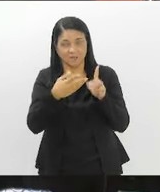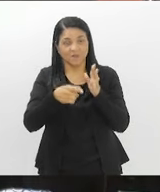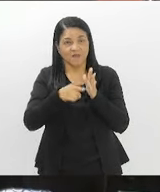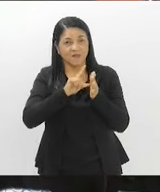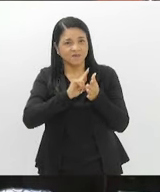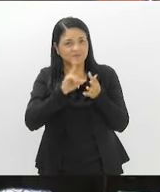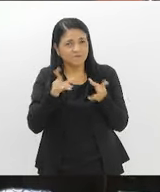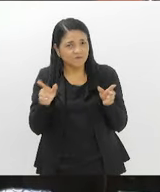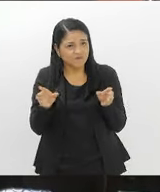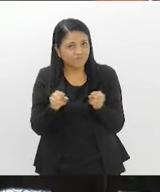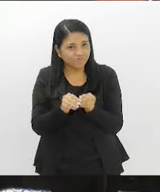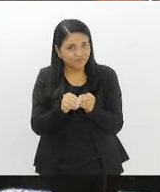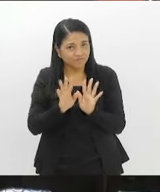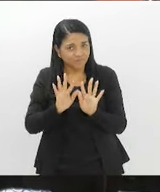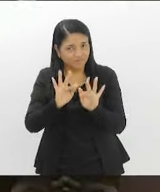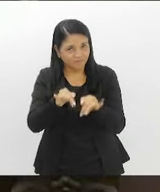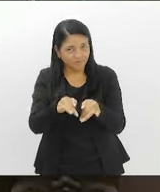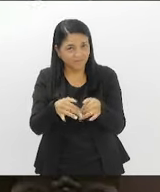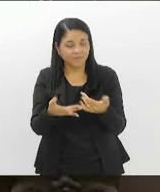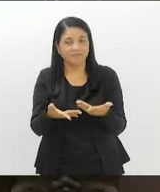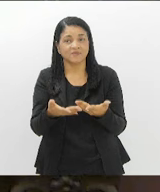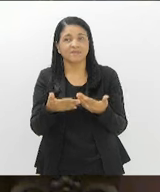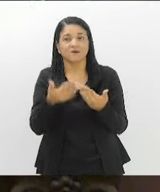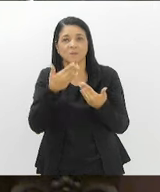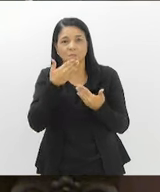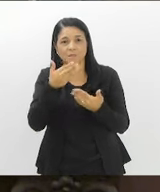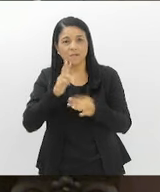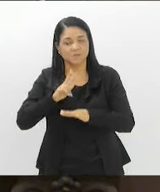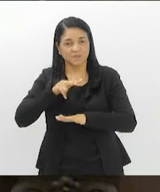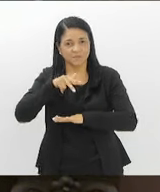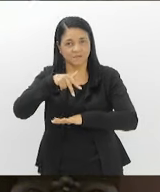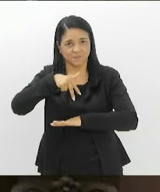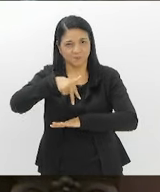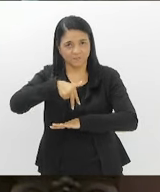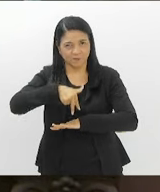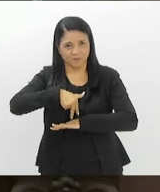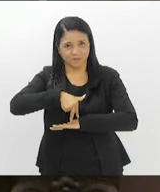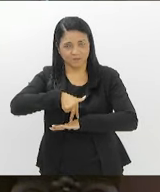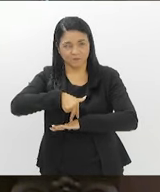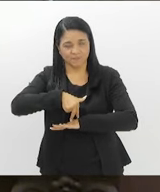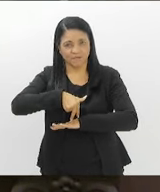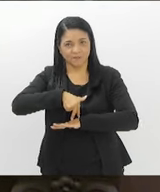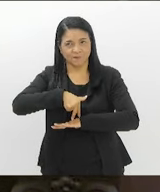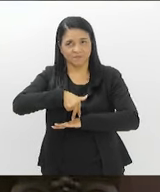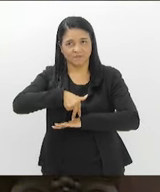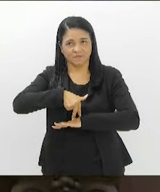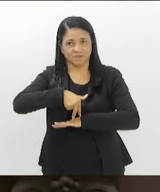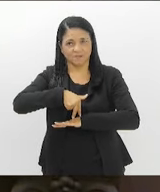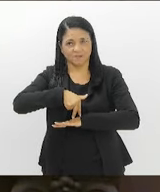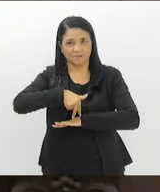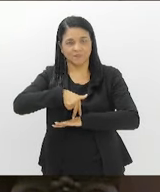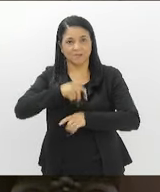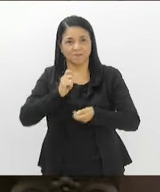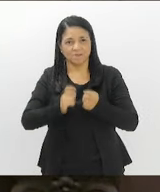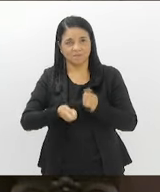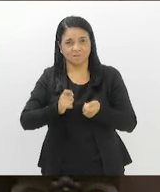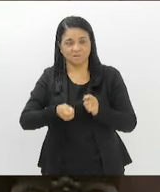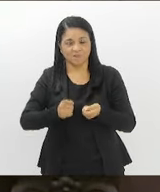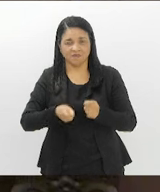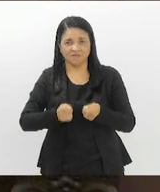finalizar, peço que todos se coloquem mais uma vez em posição de respeito para que a banda do Corpo de